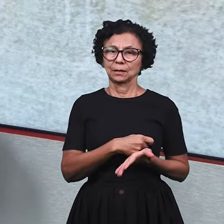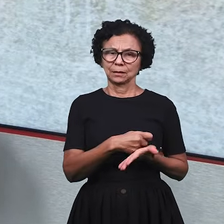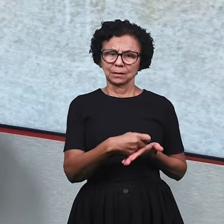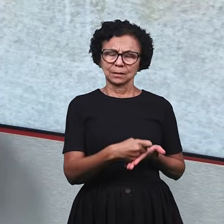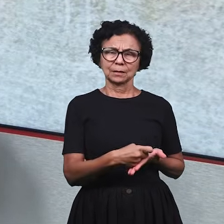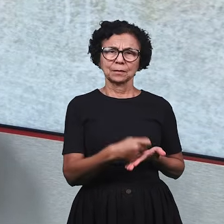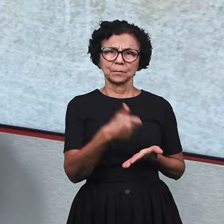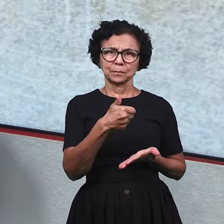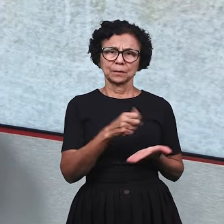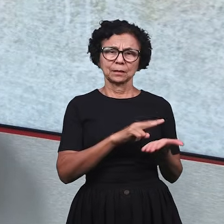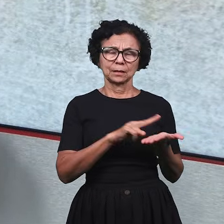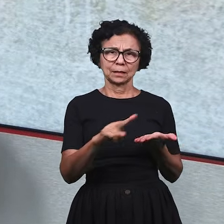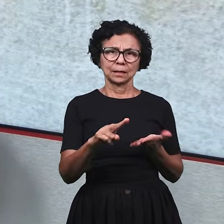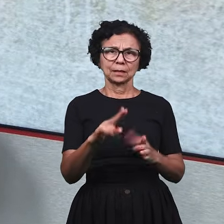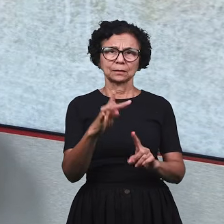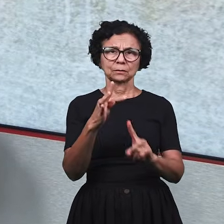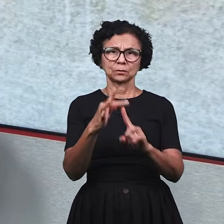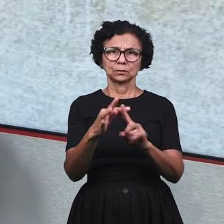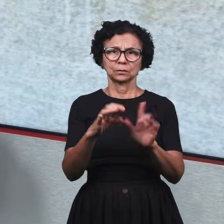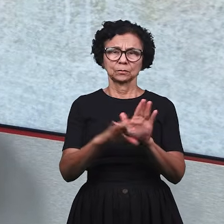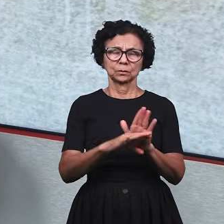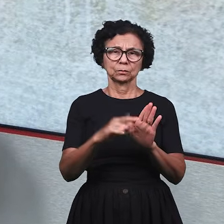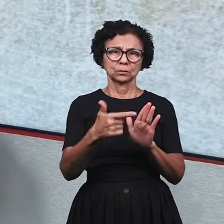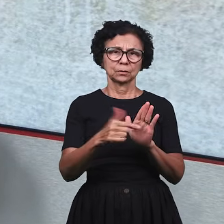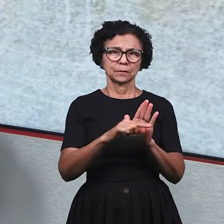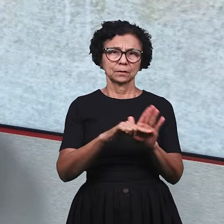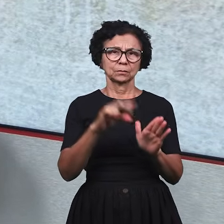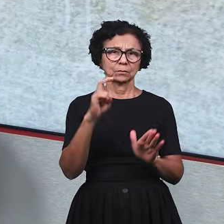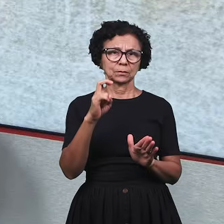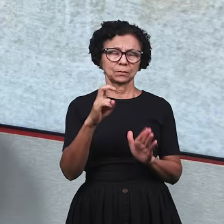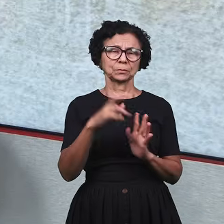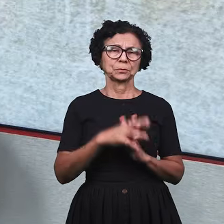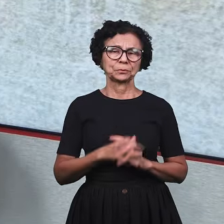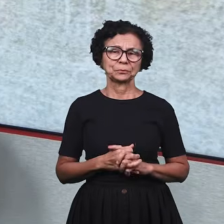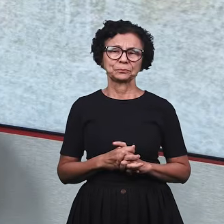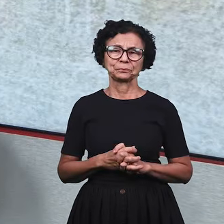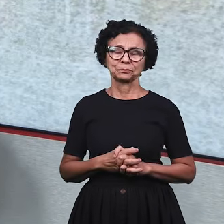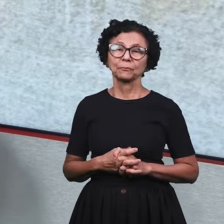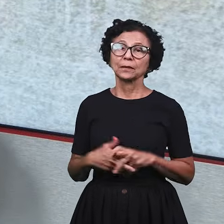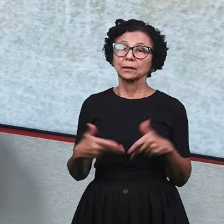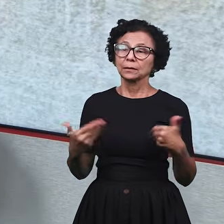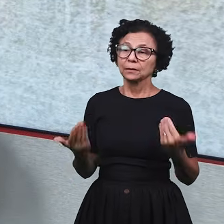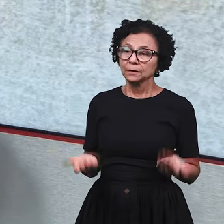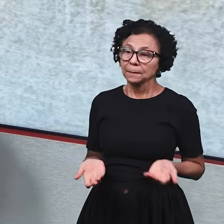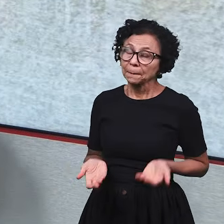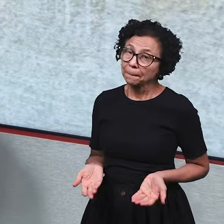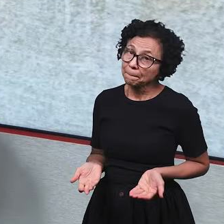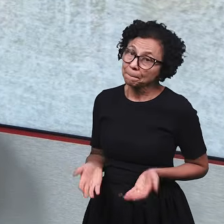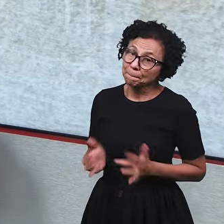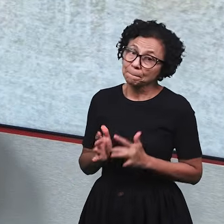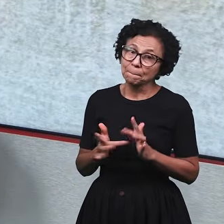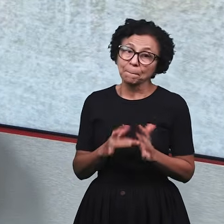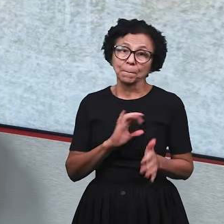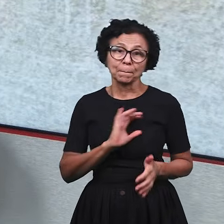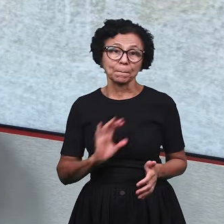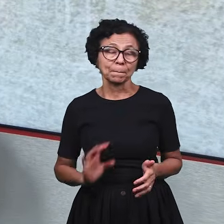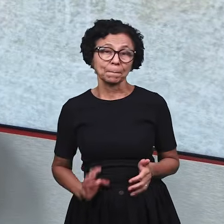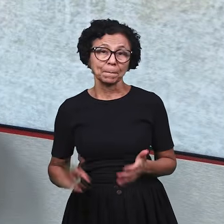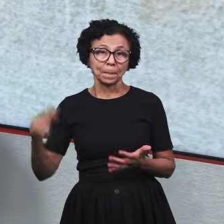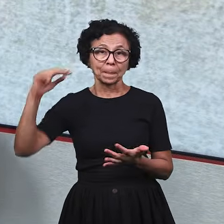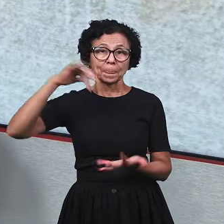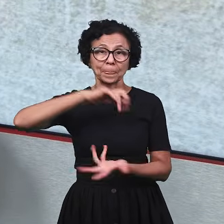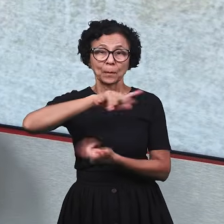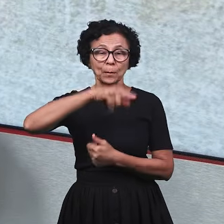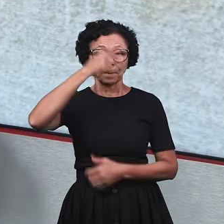a sua primeira carta a Timóteo, no capítulo 2, versículo 5. Por isso, então, Jesus Cristo veio ao mundo